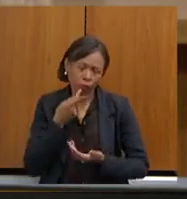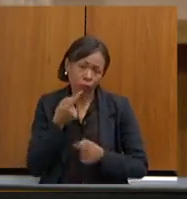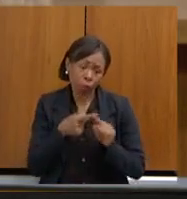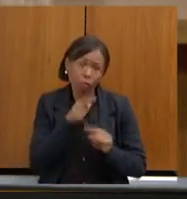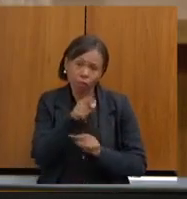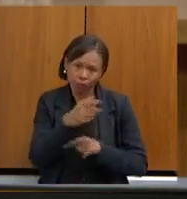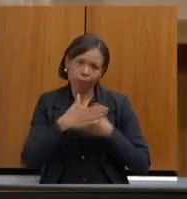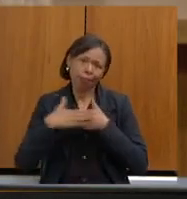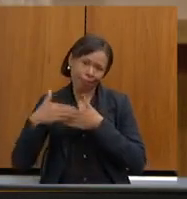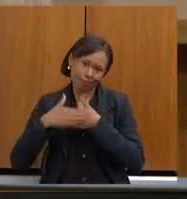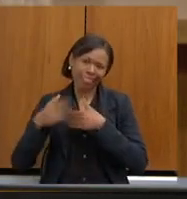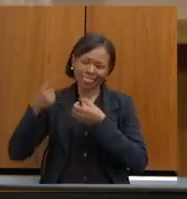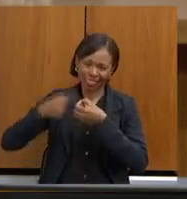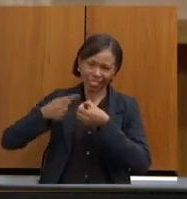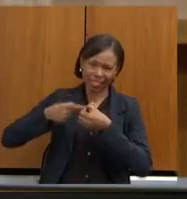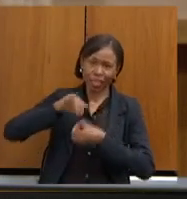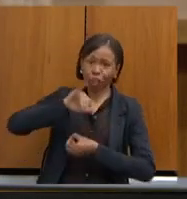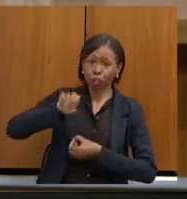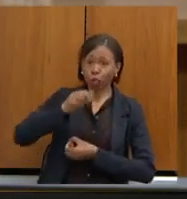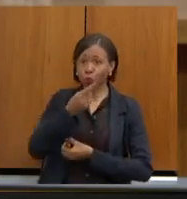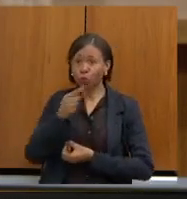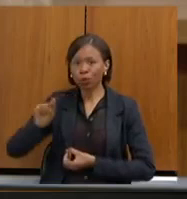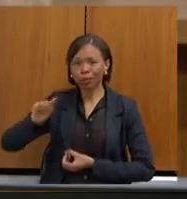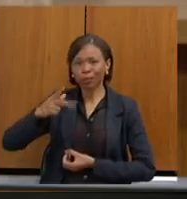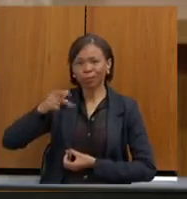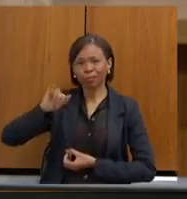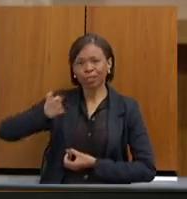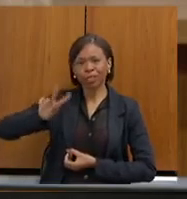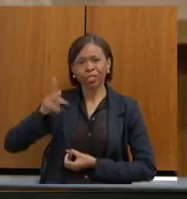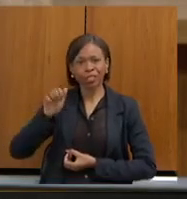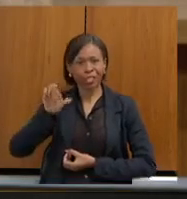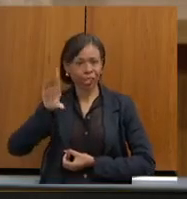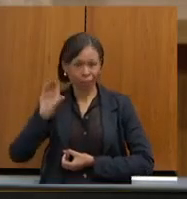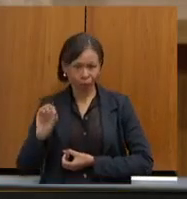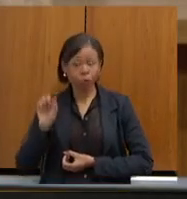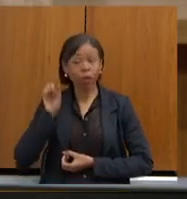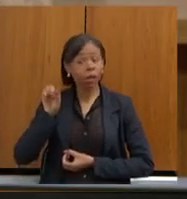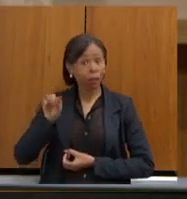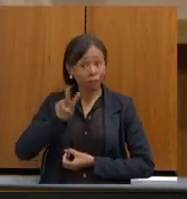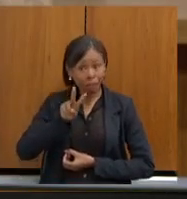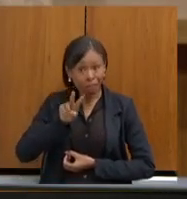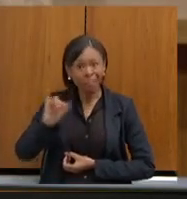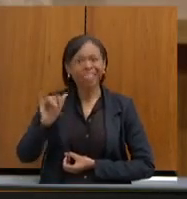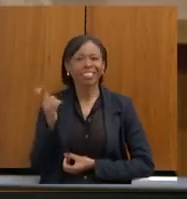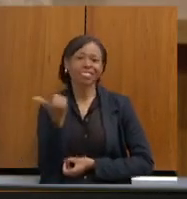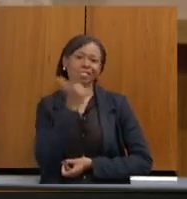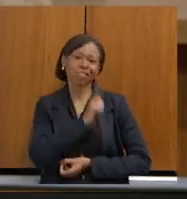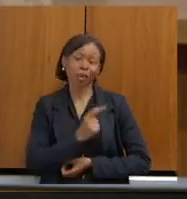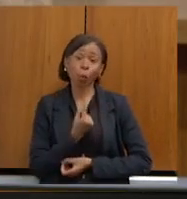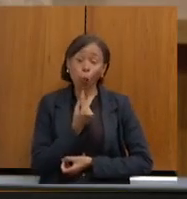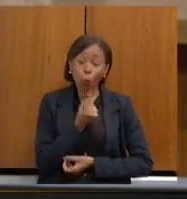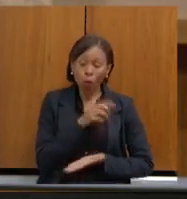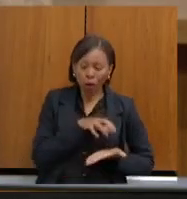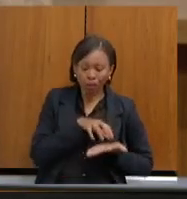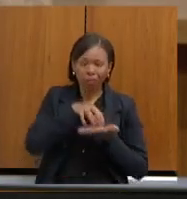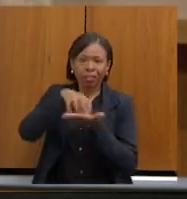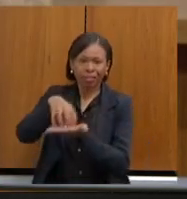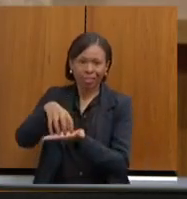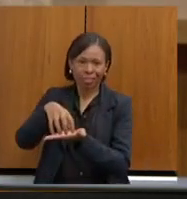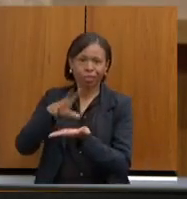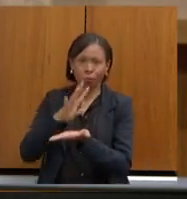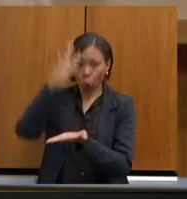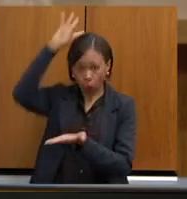carinho especial com esse município que é João Pinheiro São João Pinheiro vai receber uma fração de Bombeiros ainda no mês de